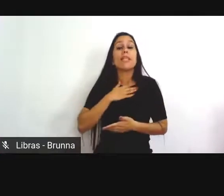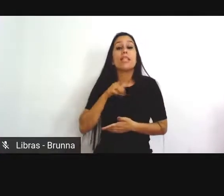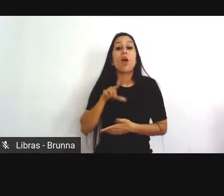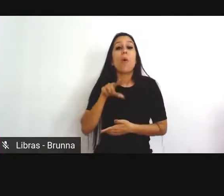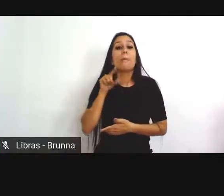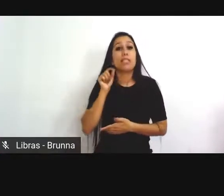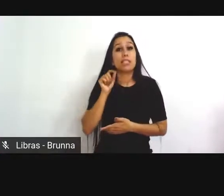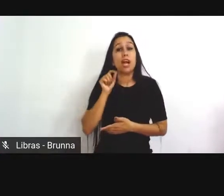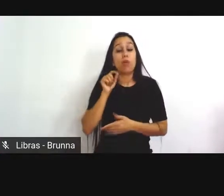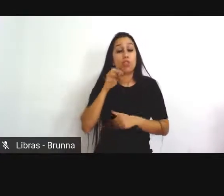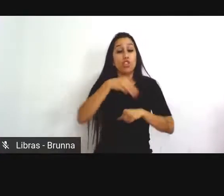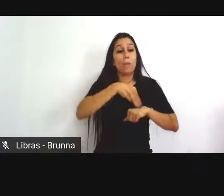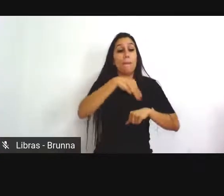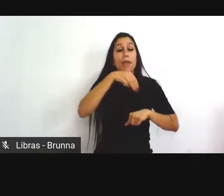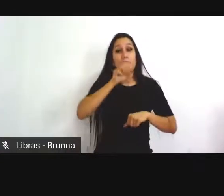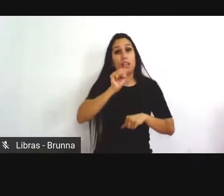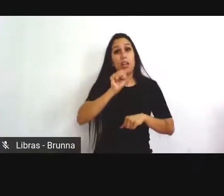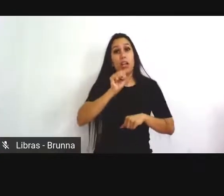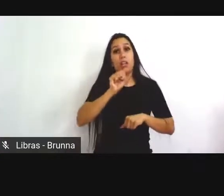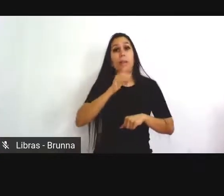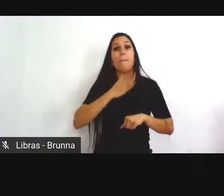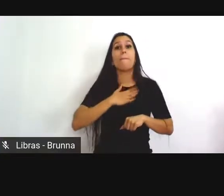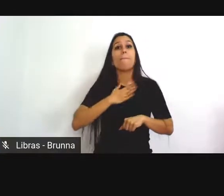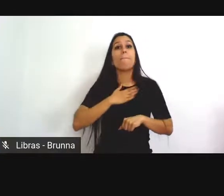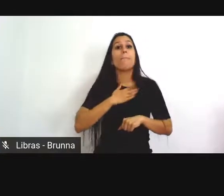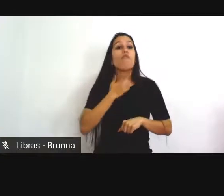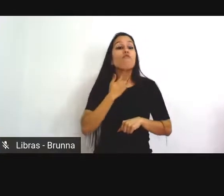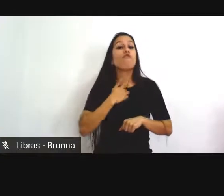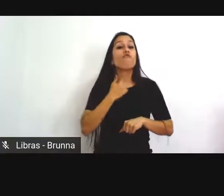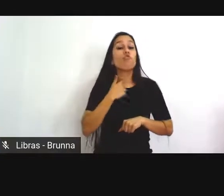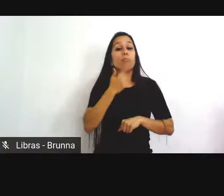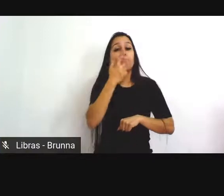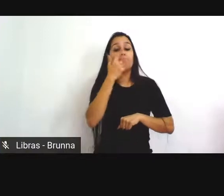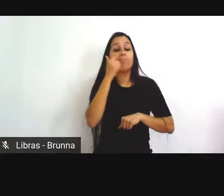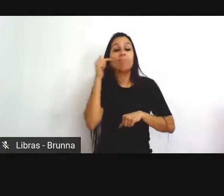mestrado, ela não era uma de melhorar